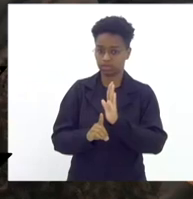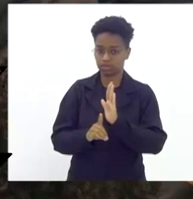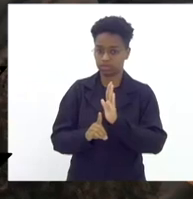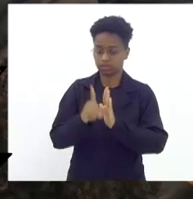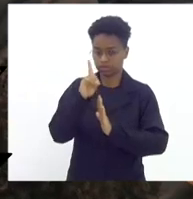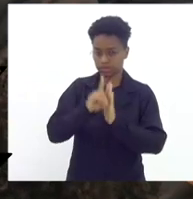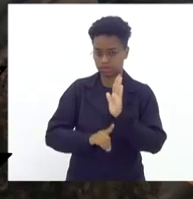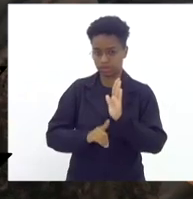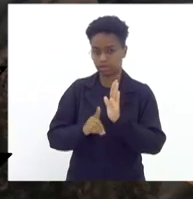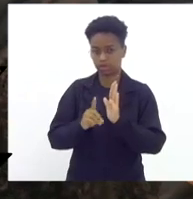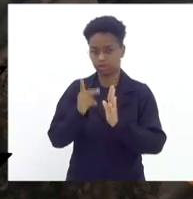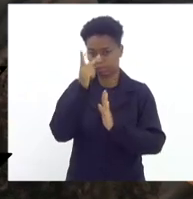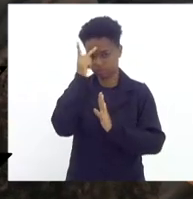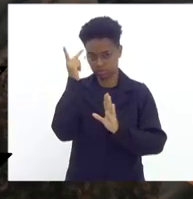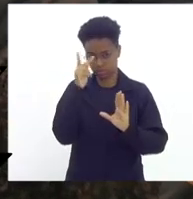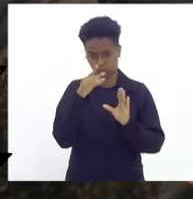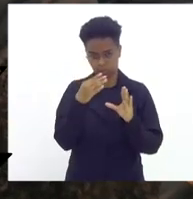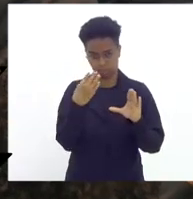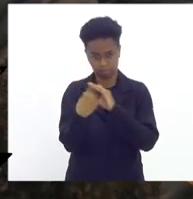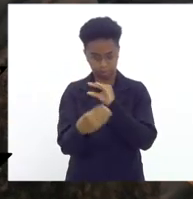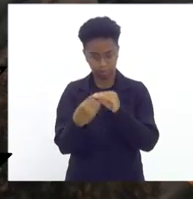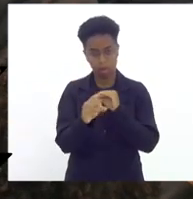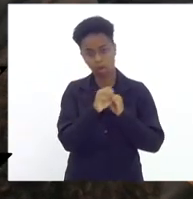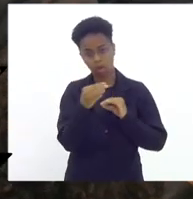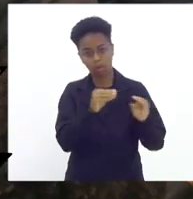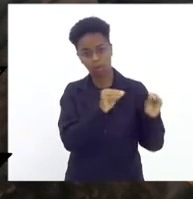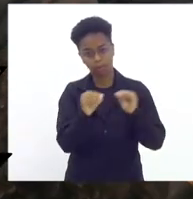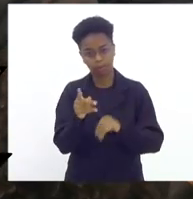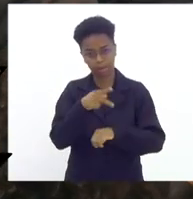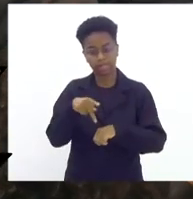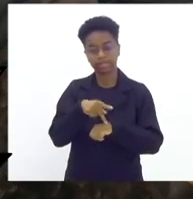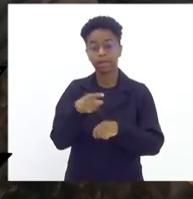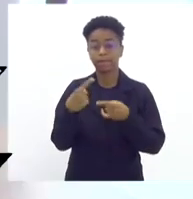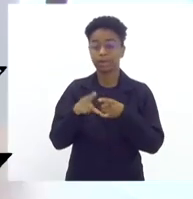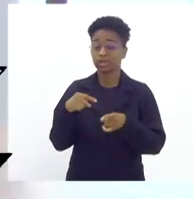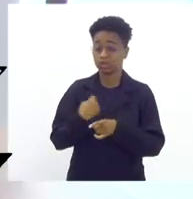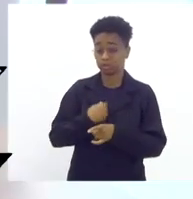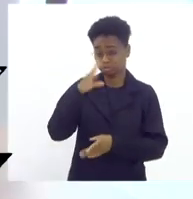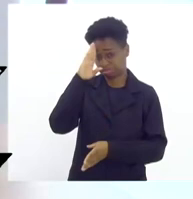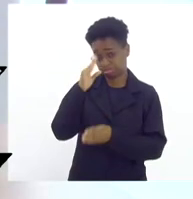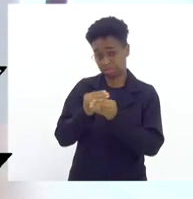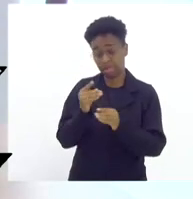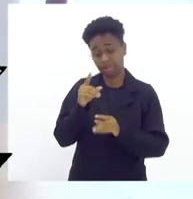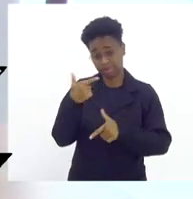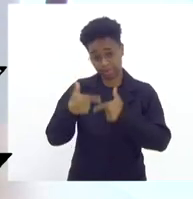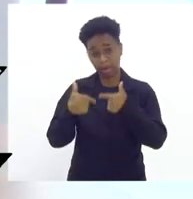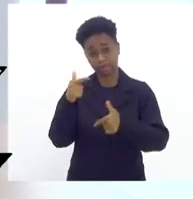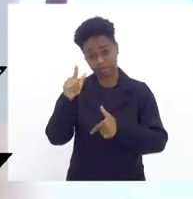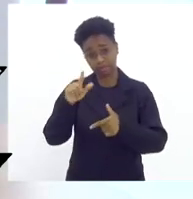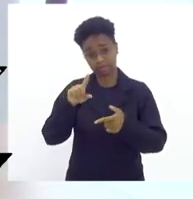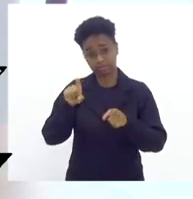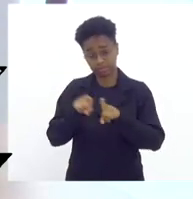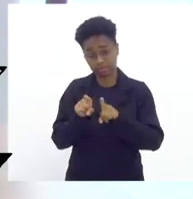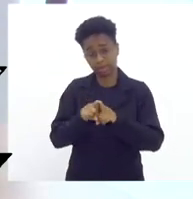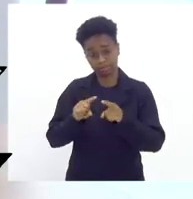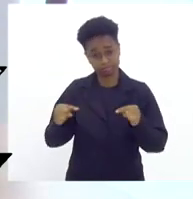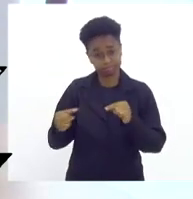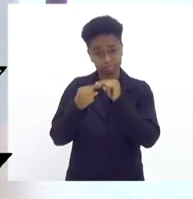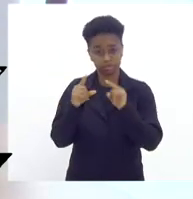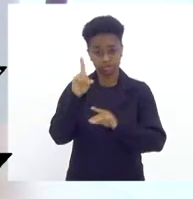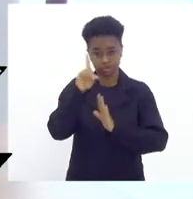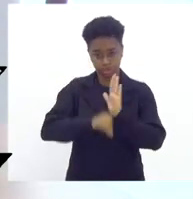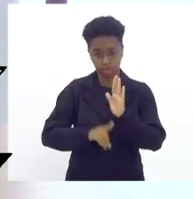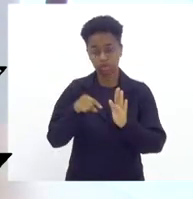imigrantes dos refugiados Então como a gente entende que o trabalho também é direito a gente vai buscar esses